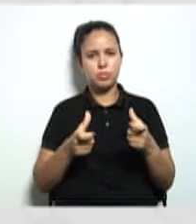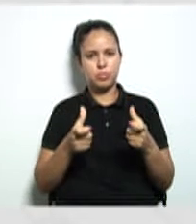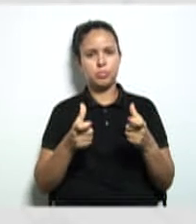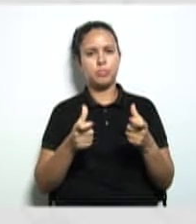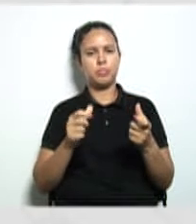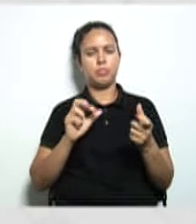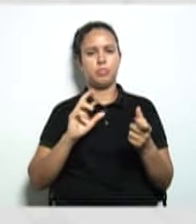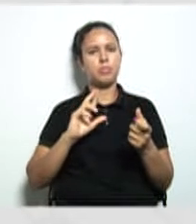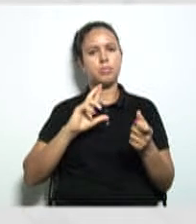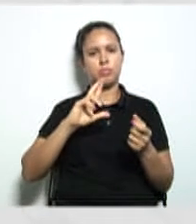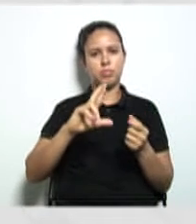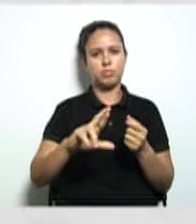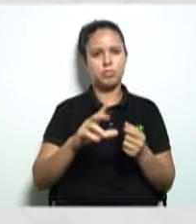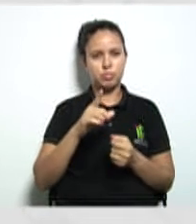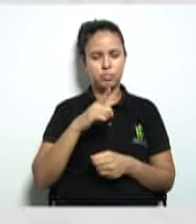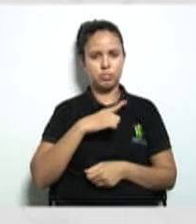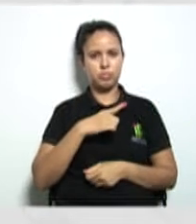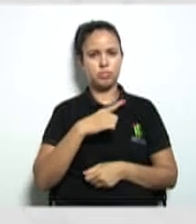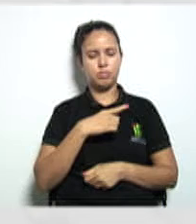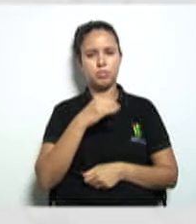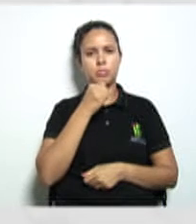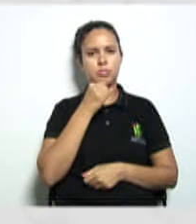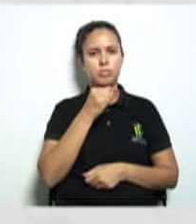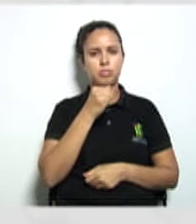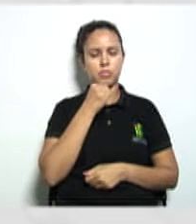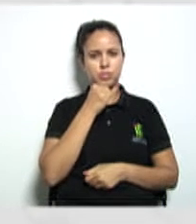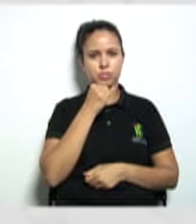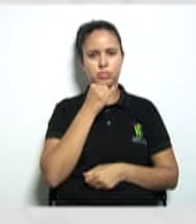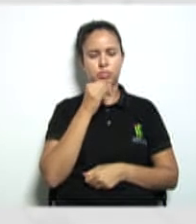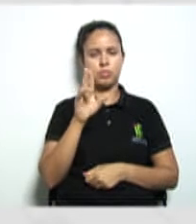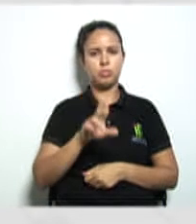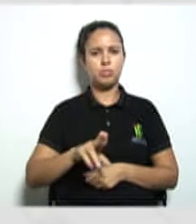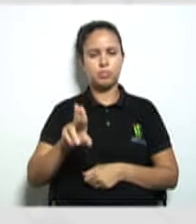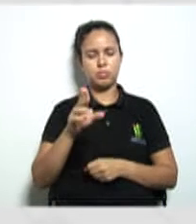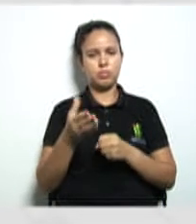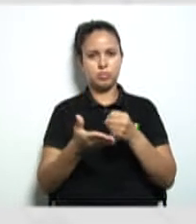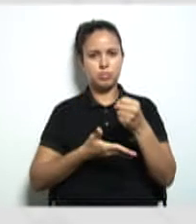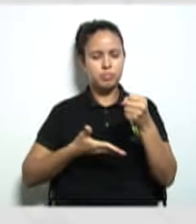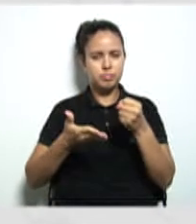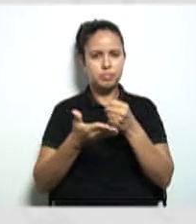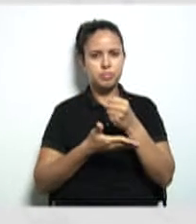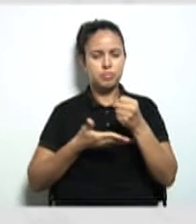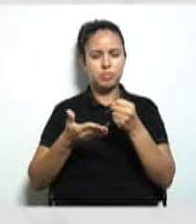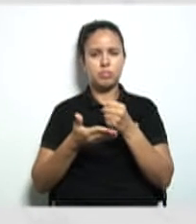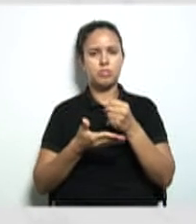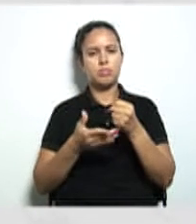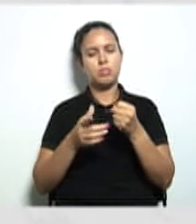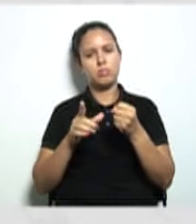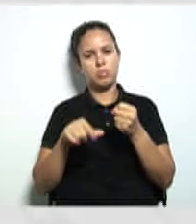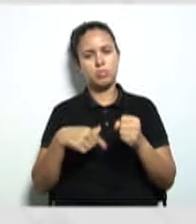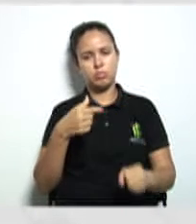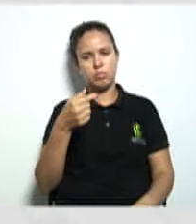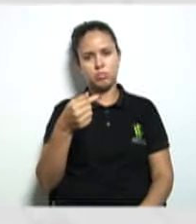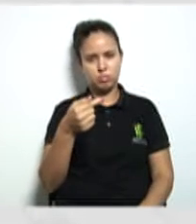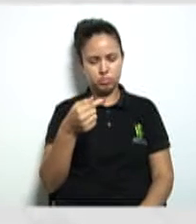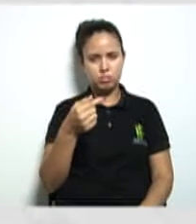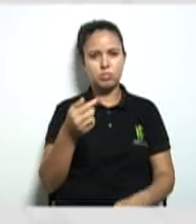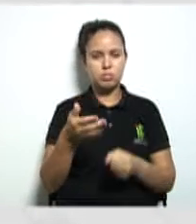traz um exemplo da aplicação do princípio, que seria o quê? O nosso 7º princípio,